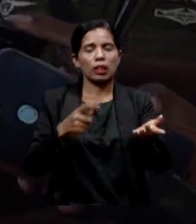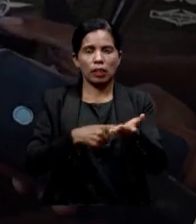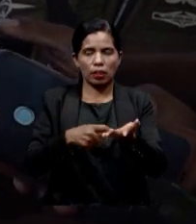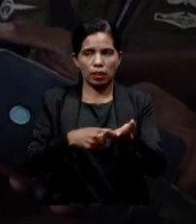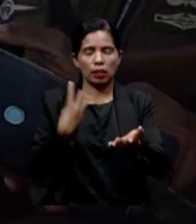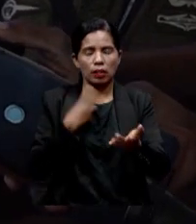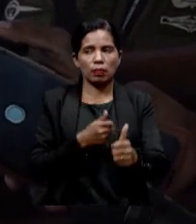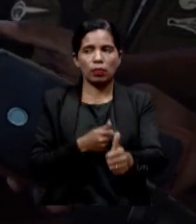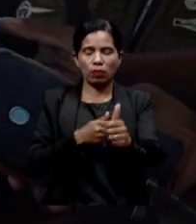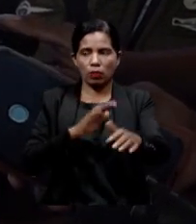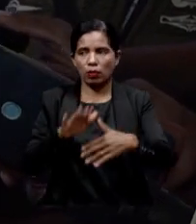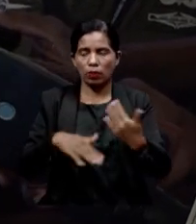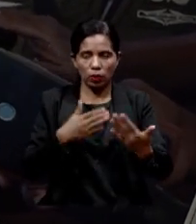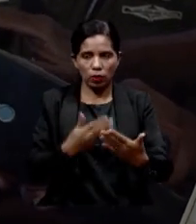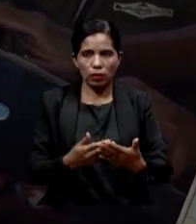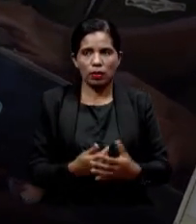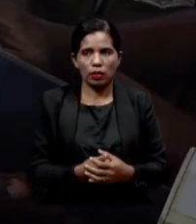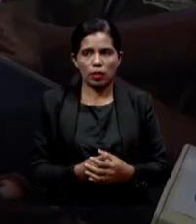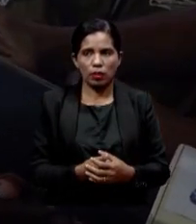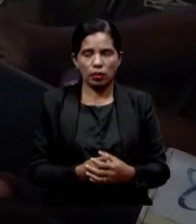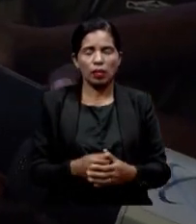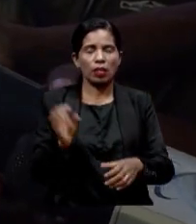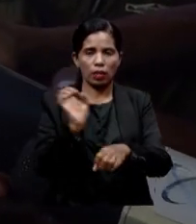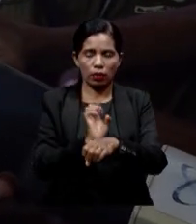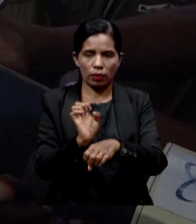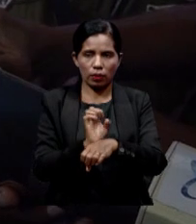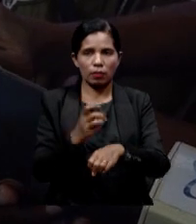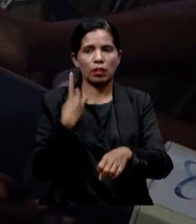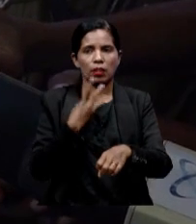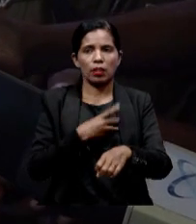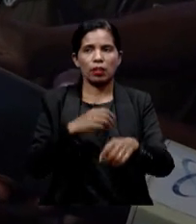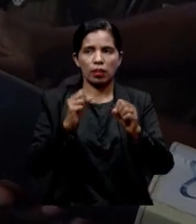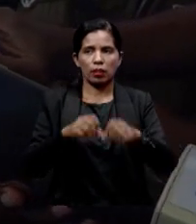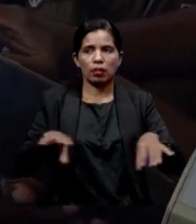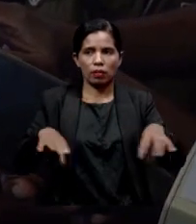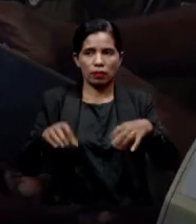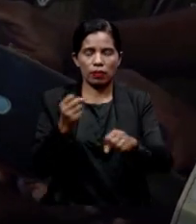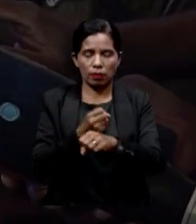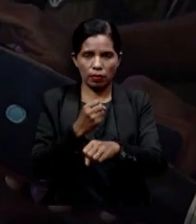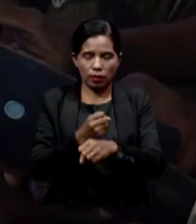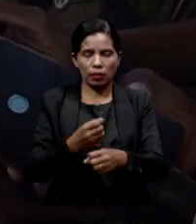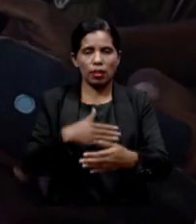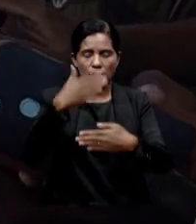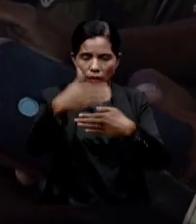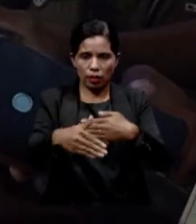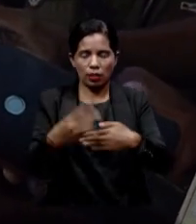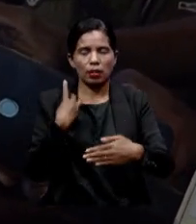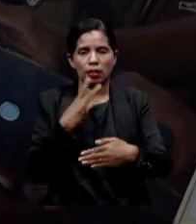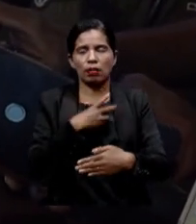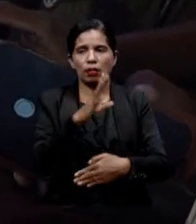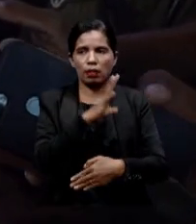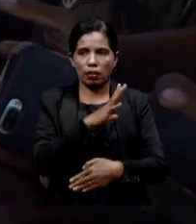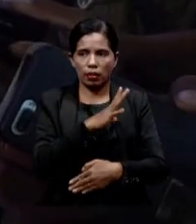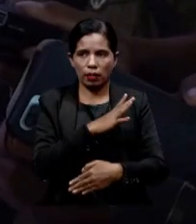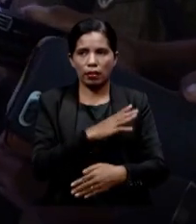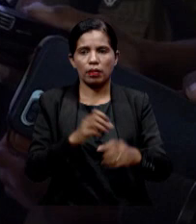bel cumpri ser nehoto, quer dizer, a pilar da economia, ita serviço lubukida, ita hakat liwana, ita hei, kataka,